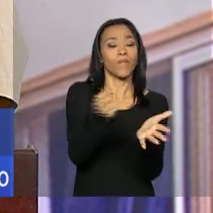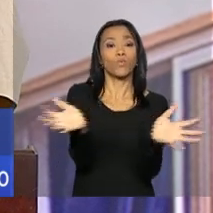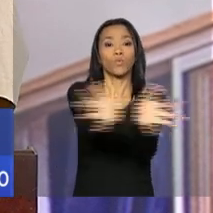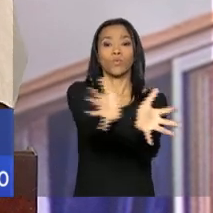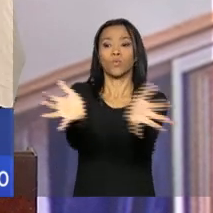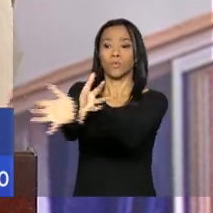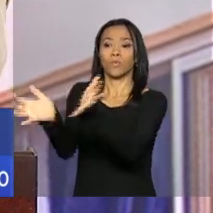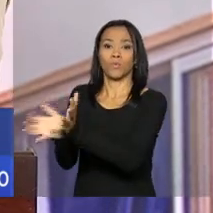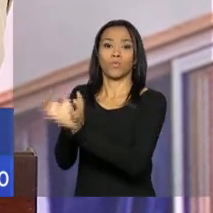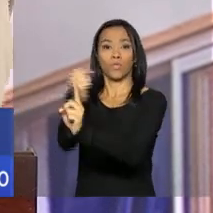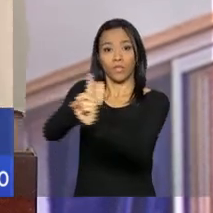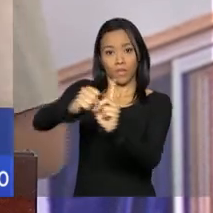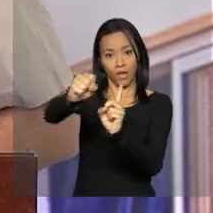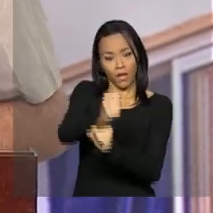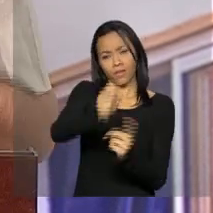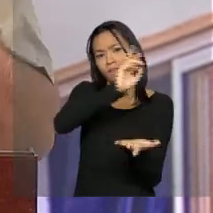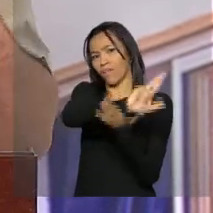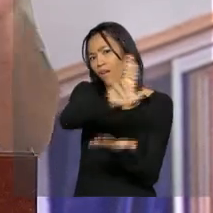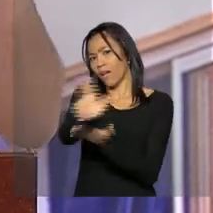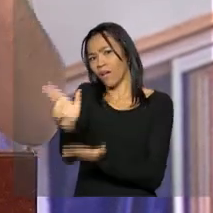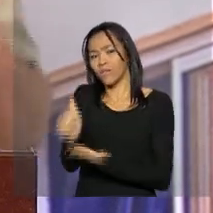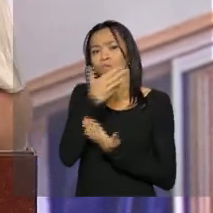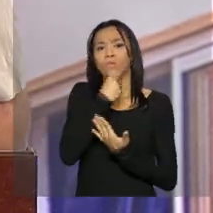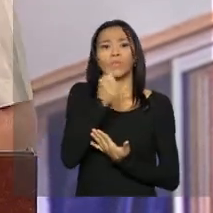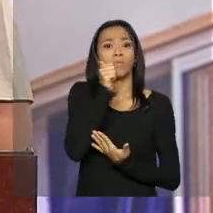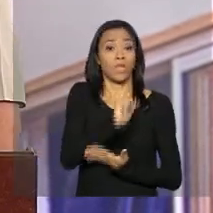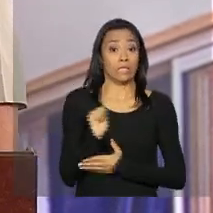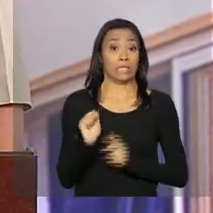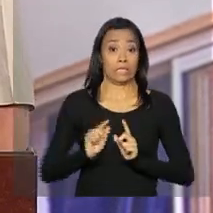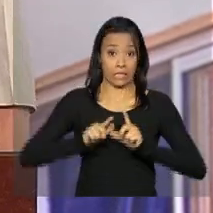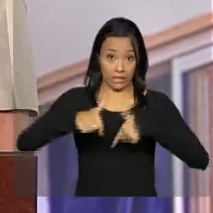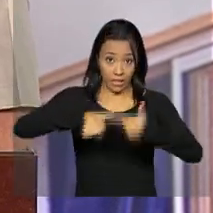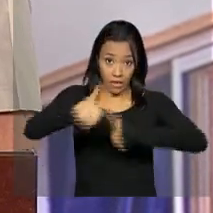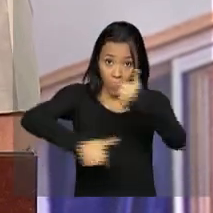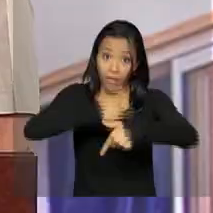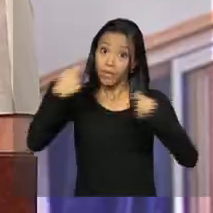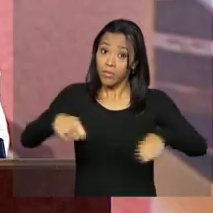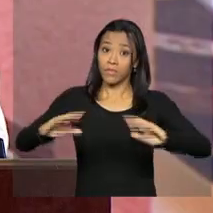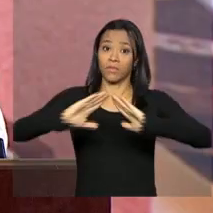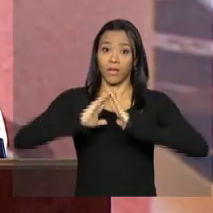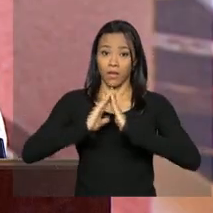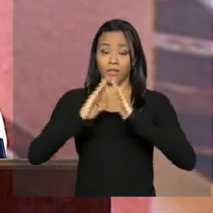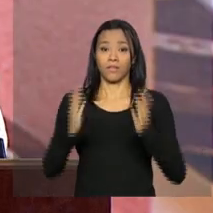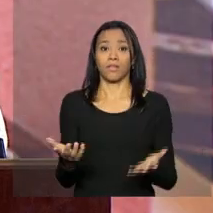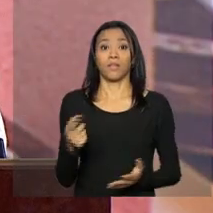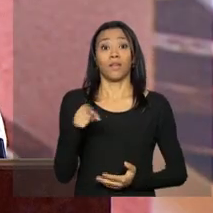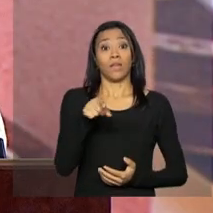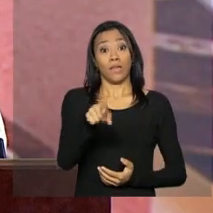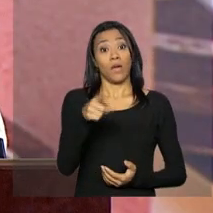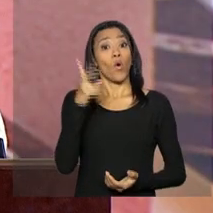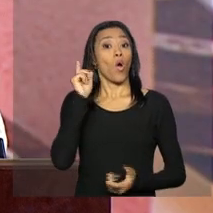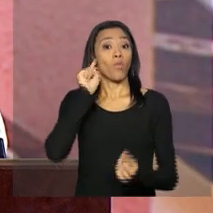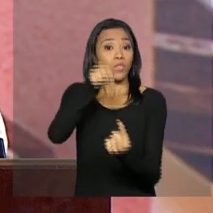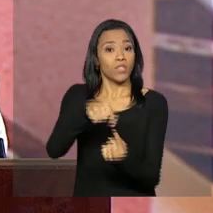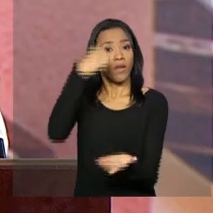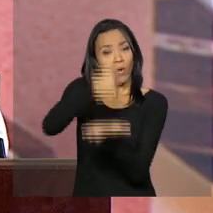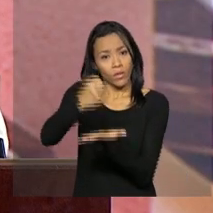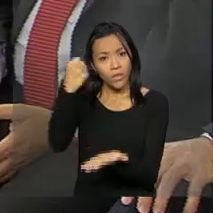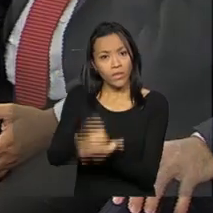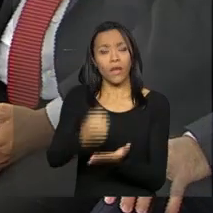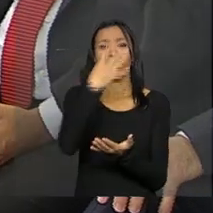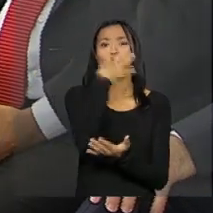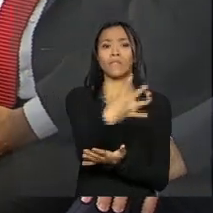e a todos os trabalhadores e trabalhadoras que precisam de moradia. A expectativa é contratar cerca de